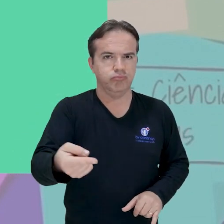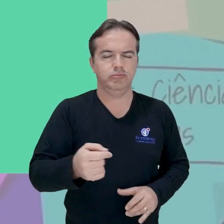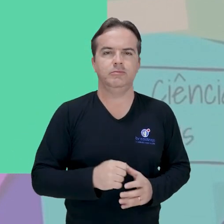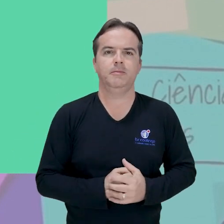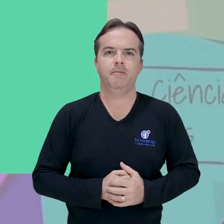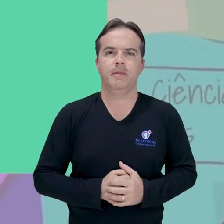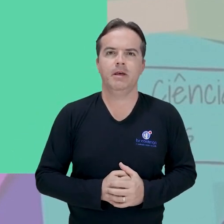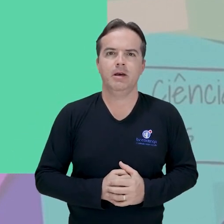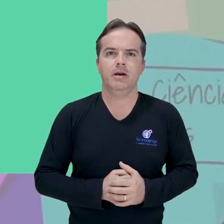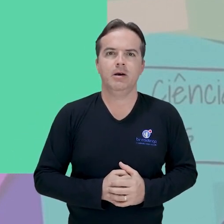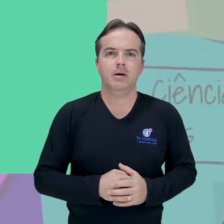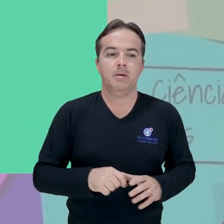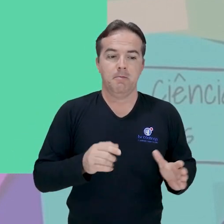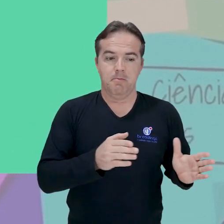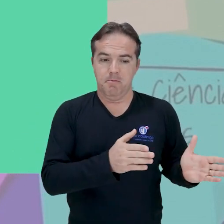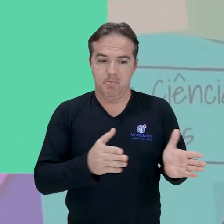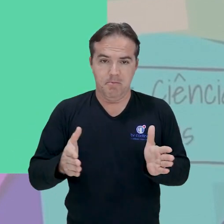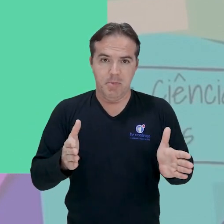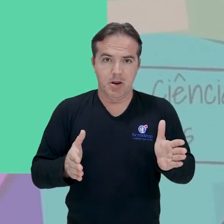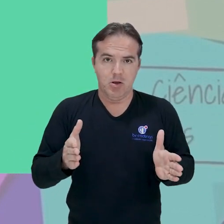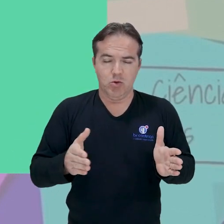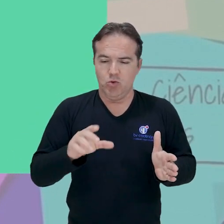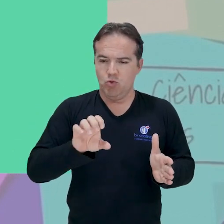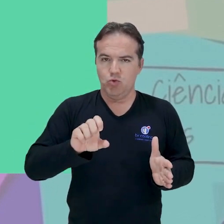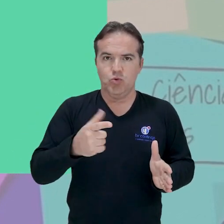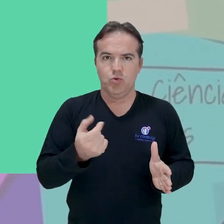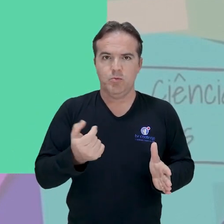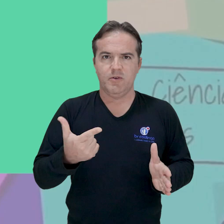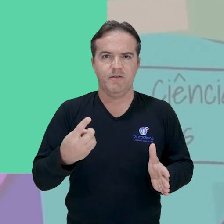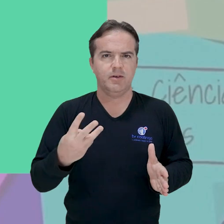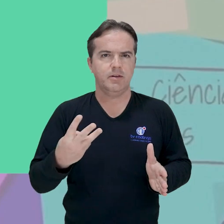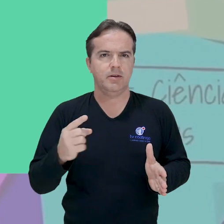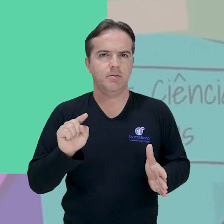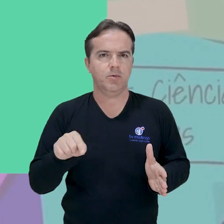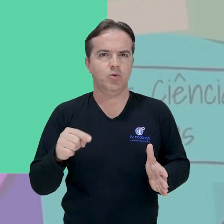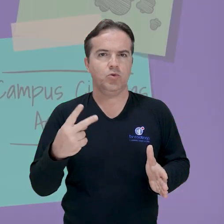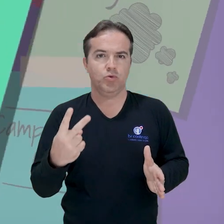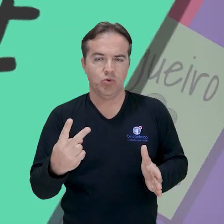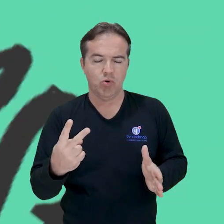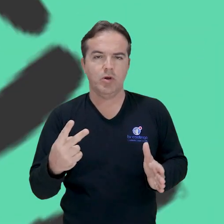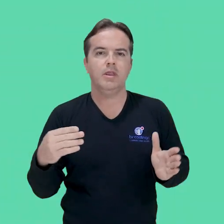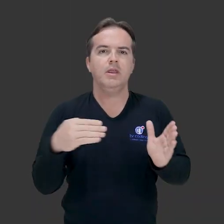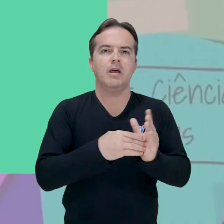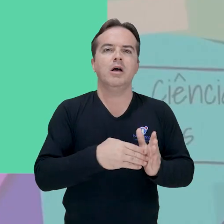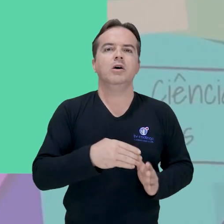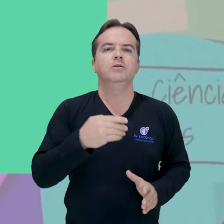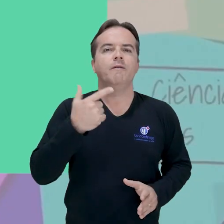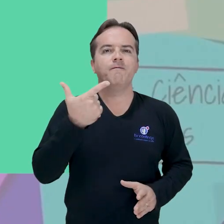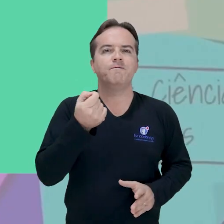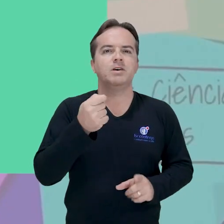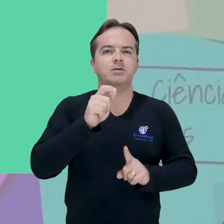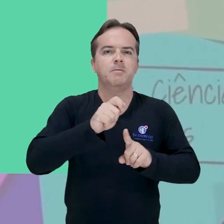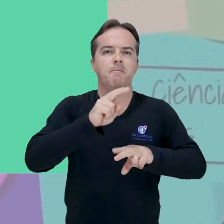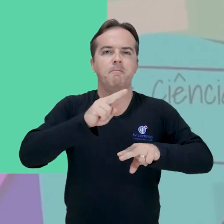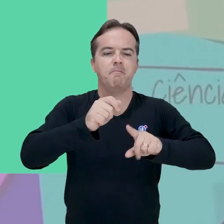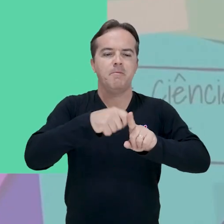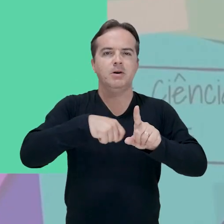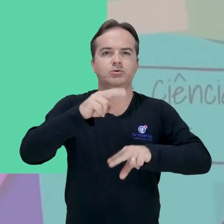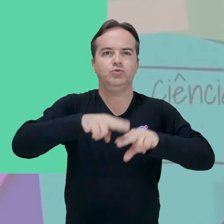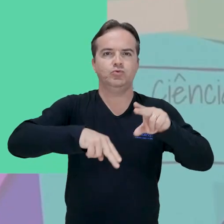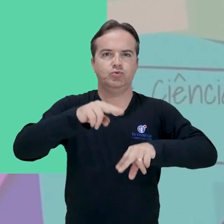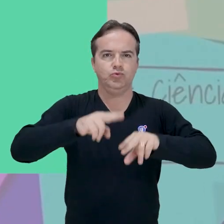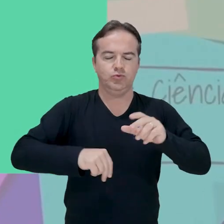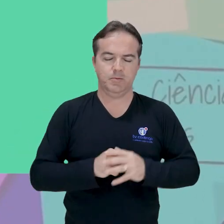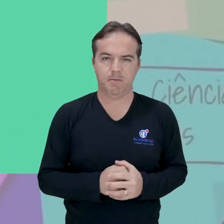o período 2023.2 termina no dia 20 de junho estão abertas até